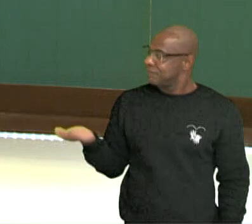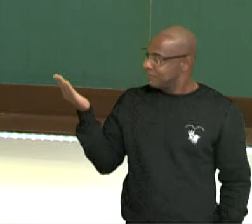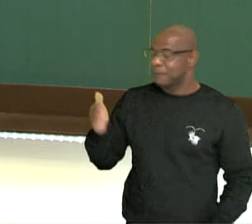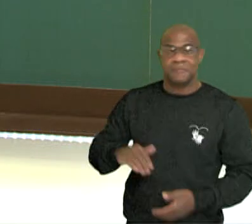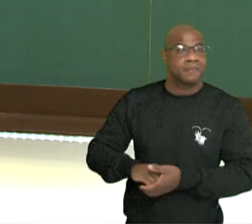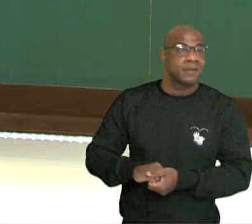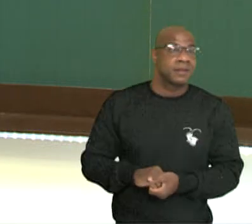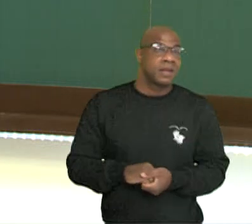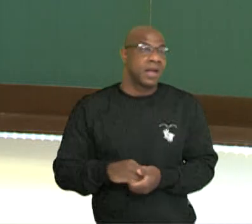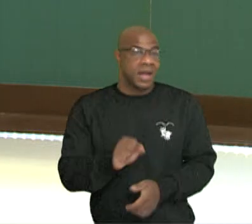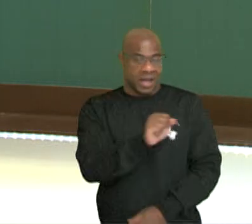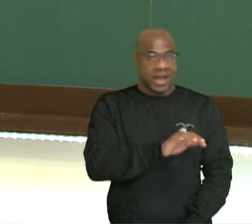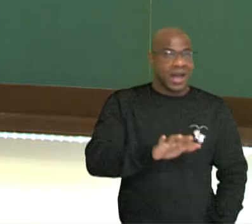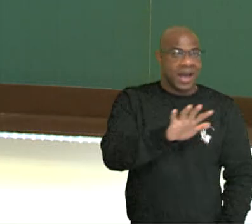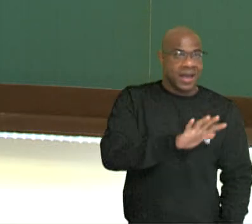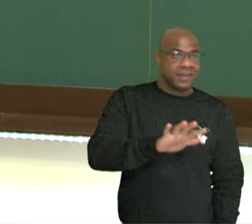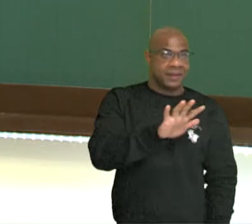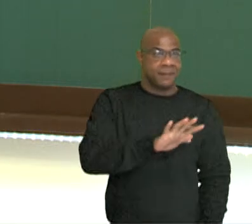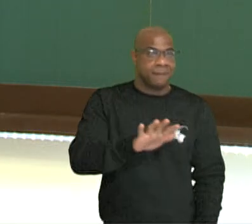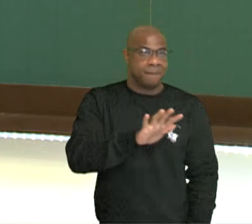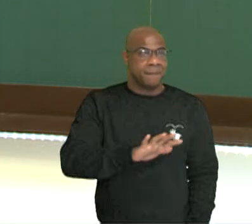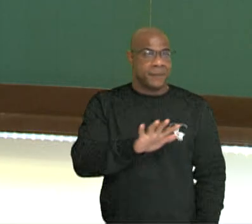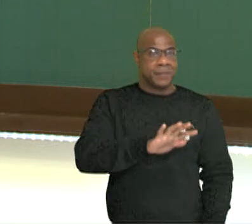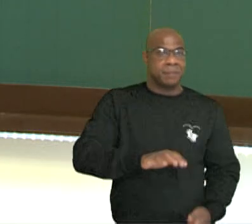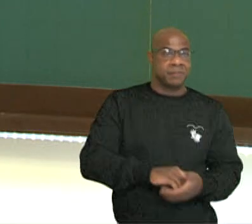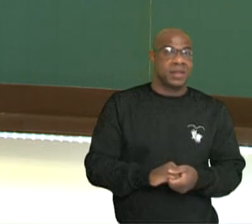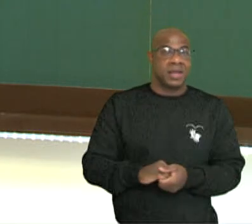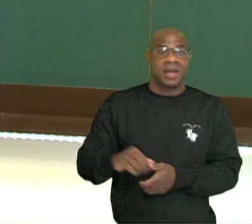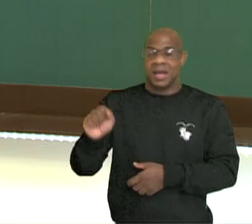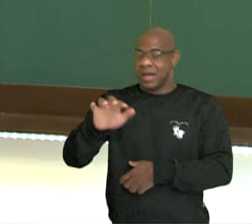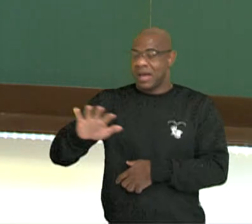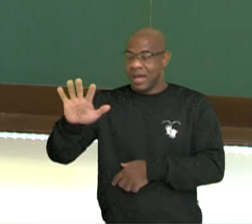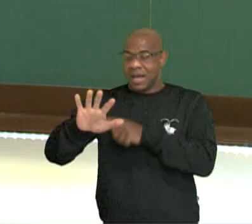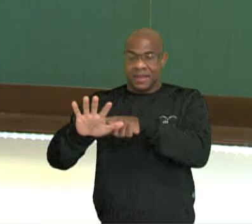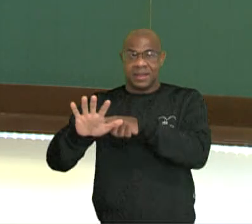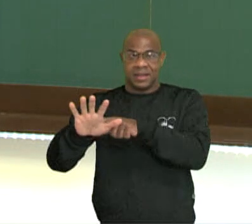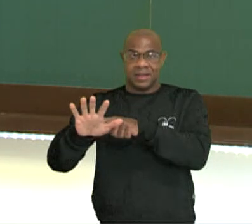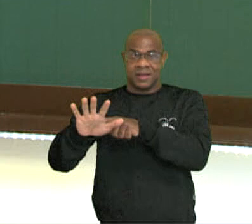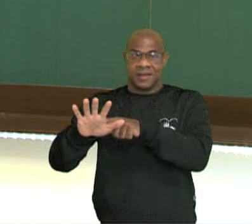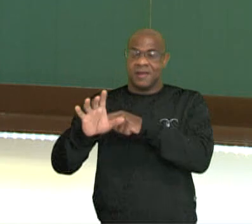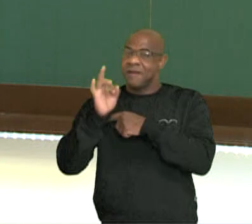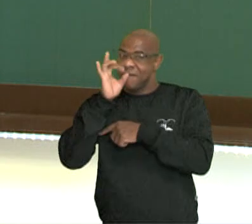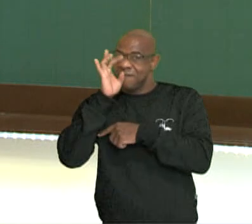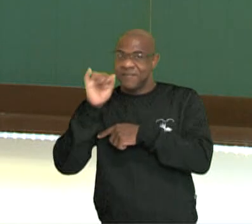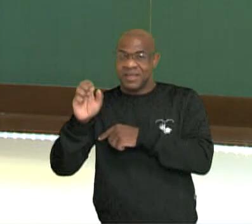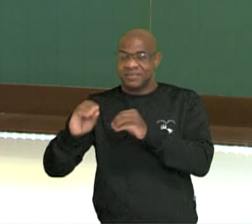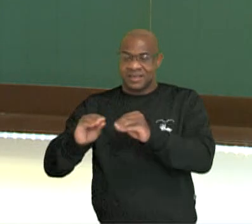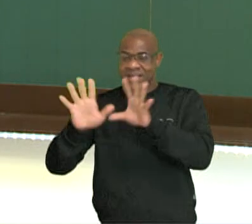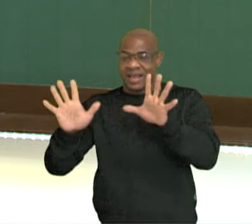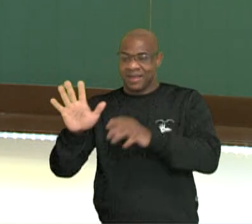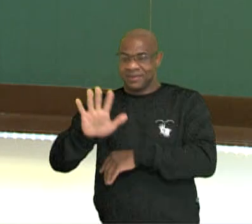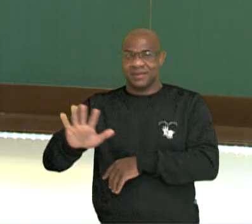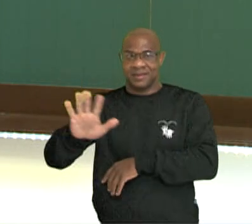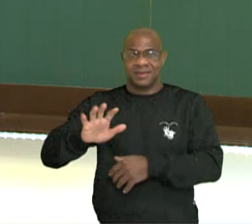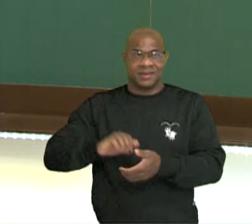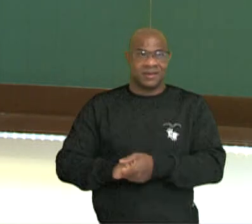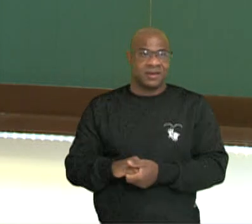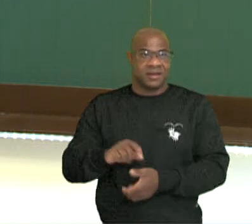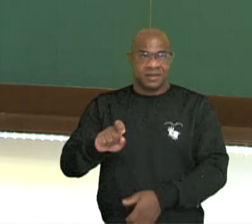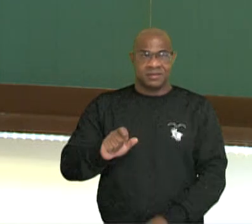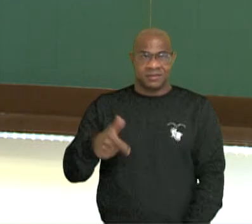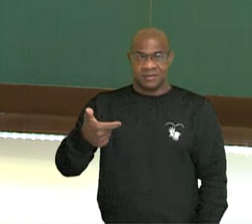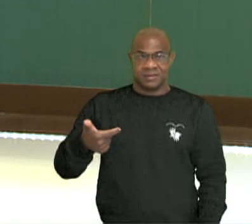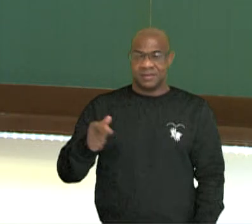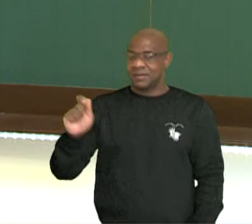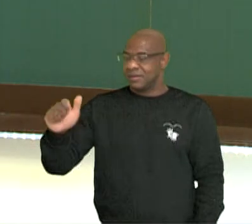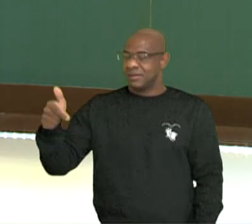Área do quadrado, ó, a partezinha verde mais clara, x ao quadrado embaixo, x ao quadrado do ladinho, então a